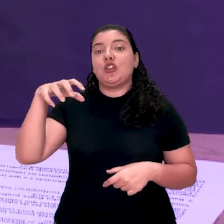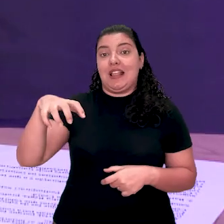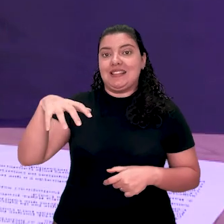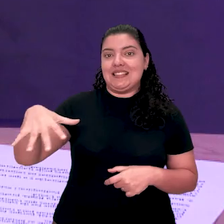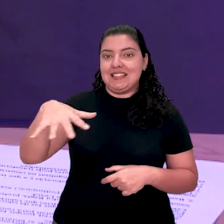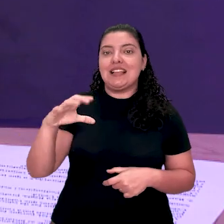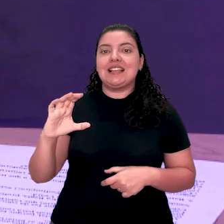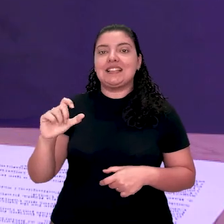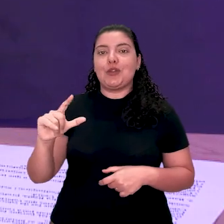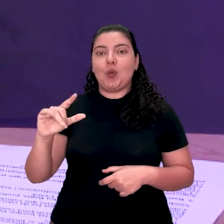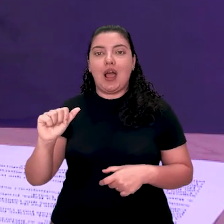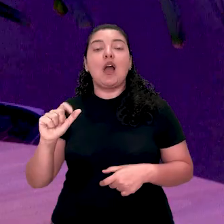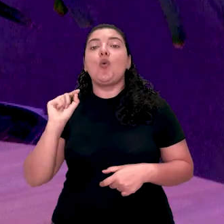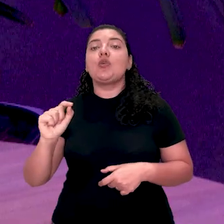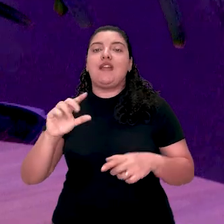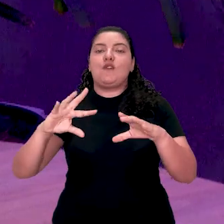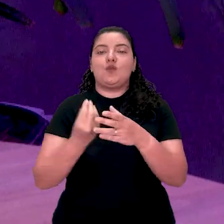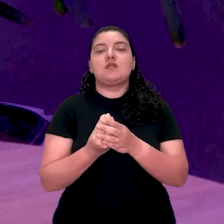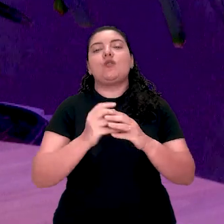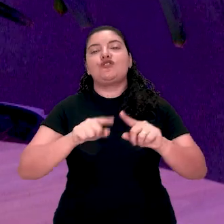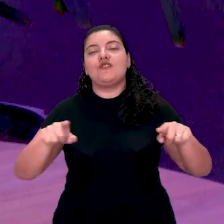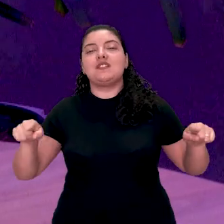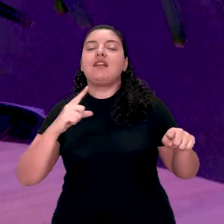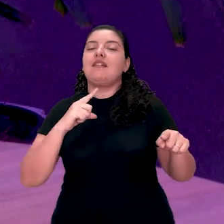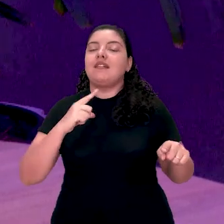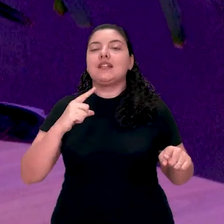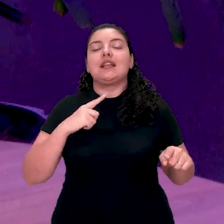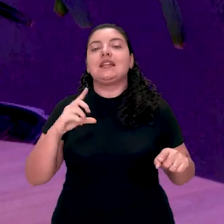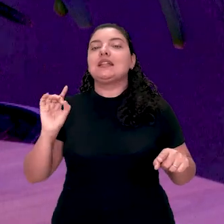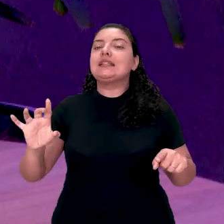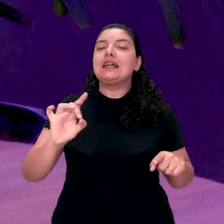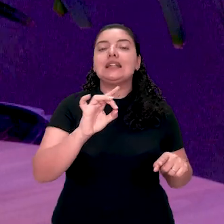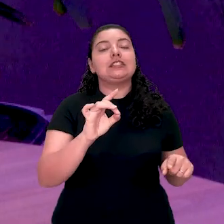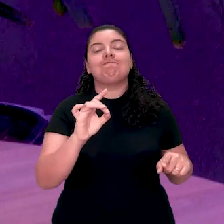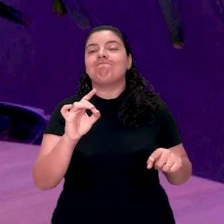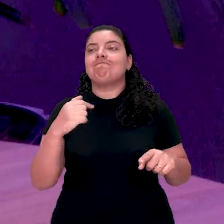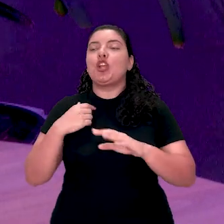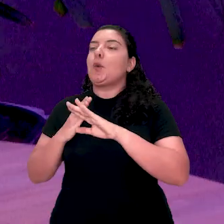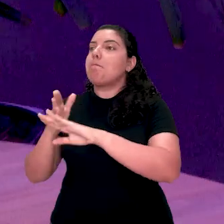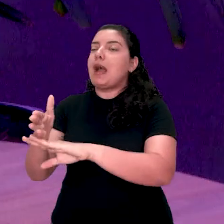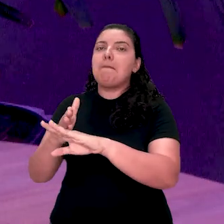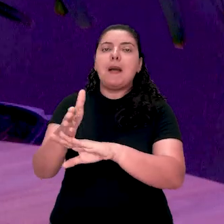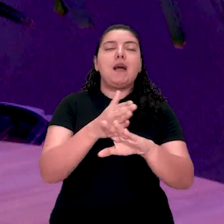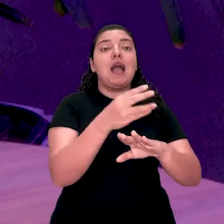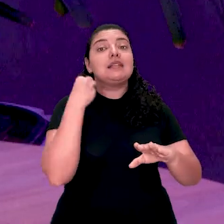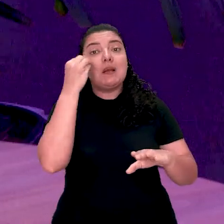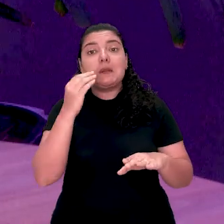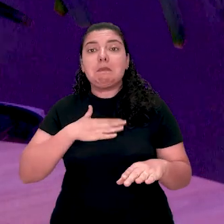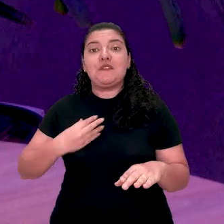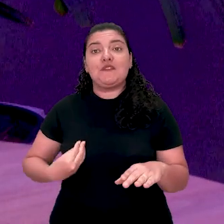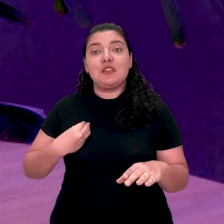de inclusão e diversidade, onde eu abracei, assim, a cada segmento que eu entro, cada experiência que eu